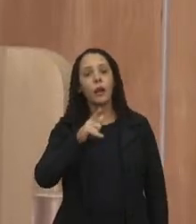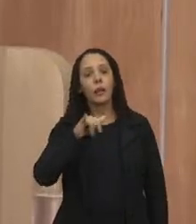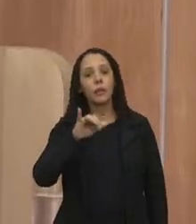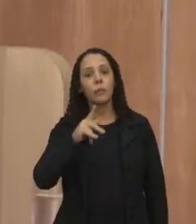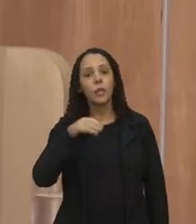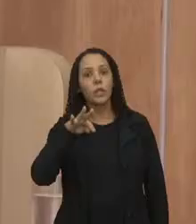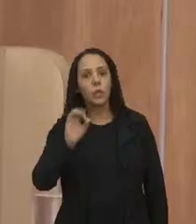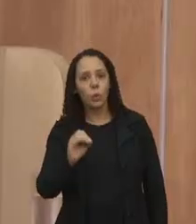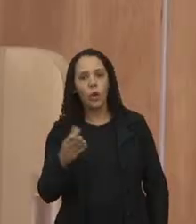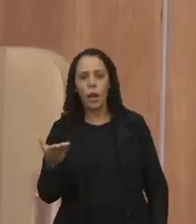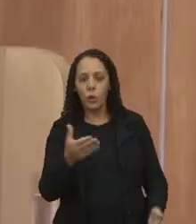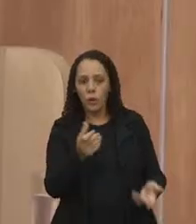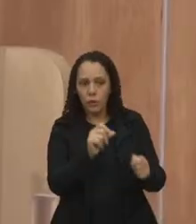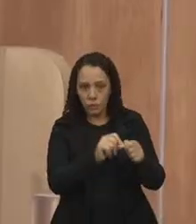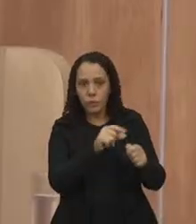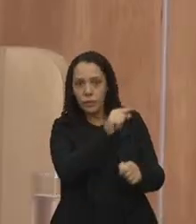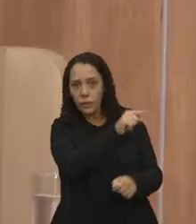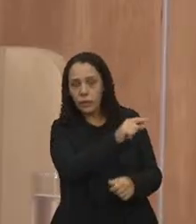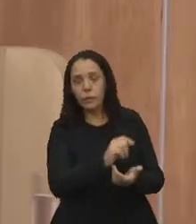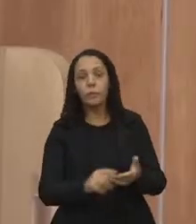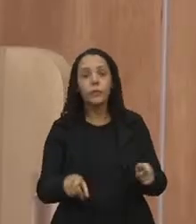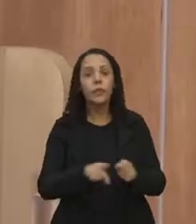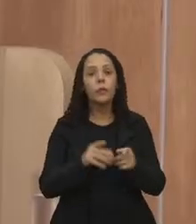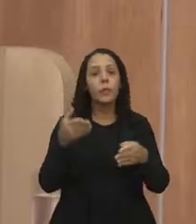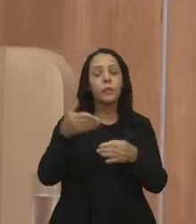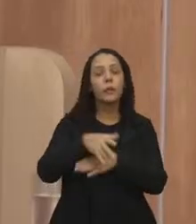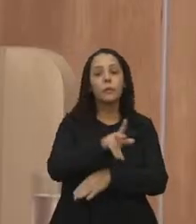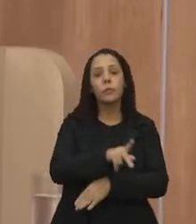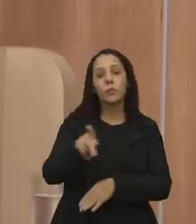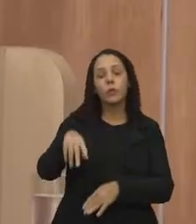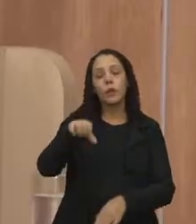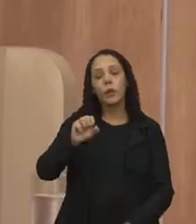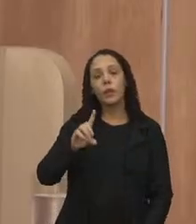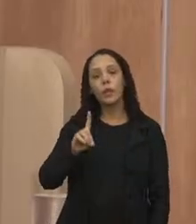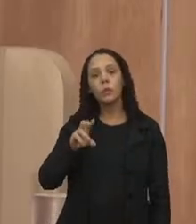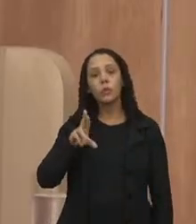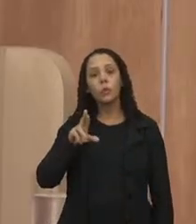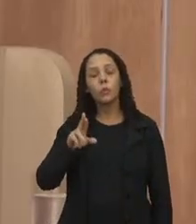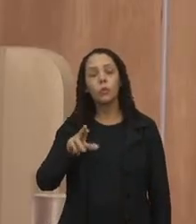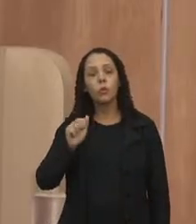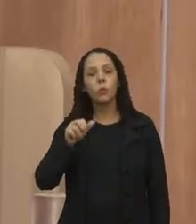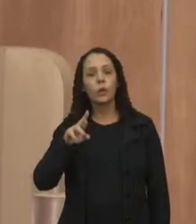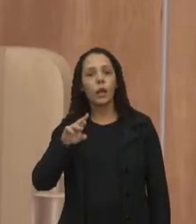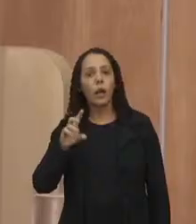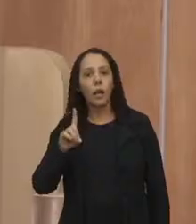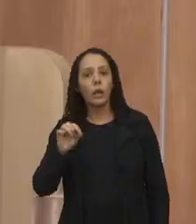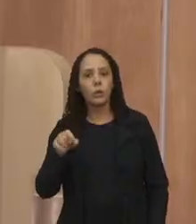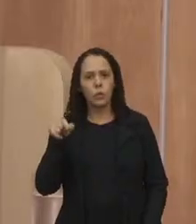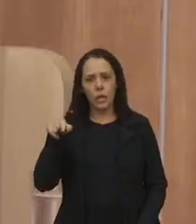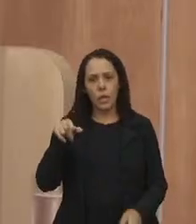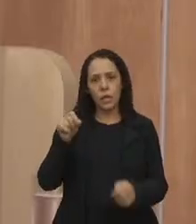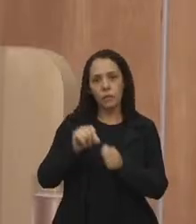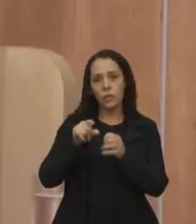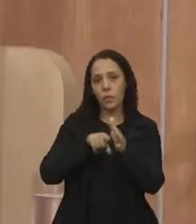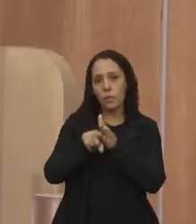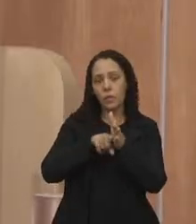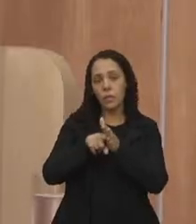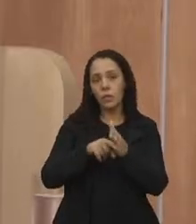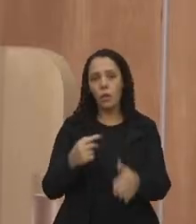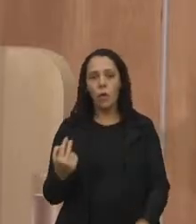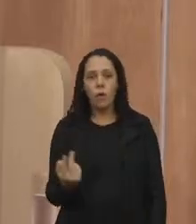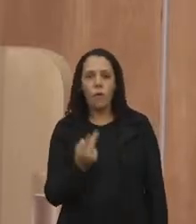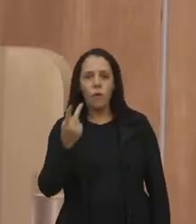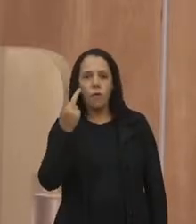agora. Tivemos também a participação do professor Eduardo, que fazia as pesquisas de valor da cesta